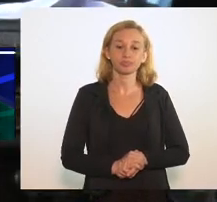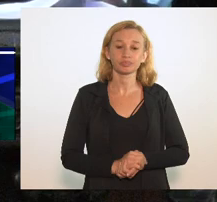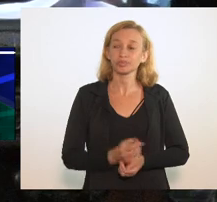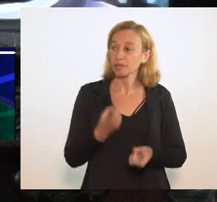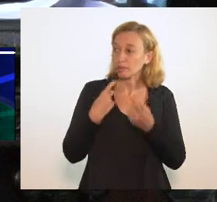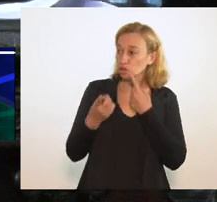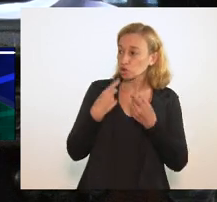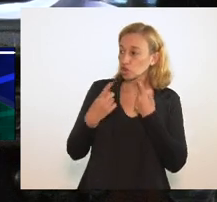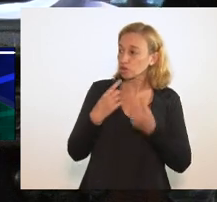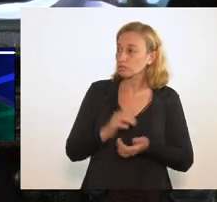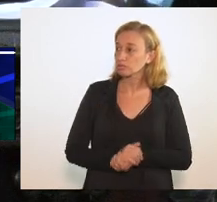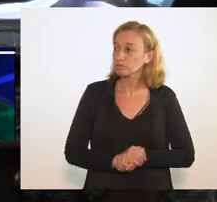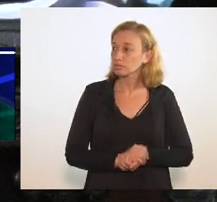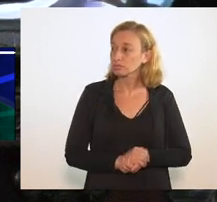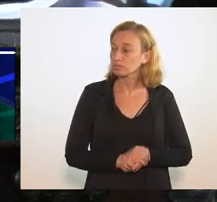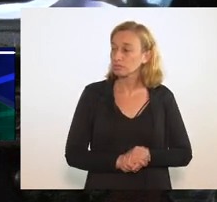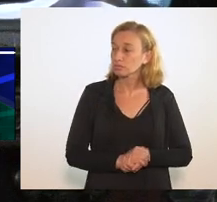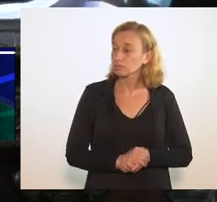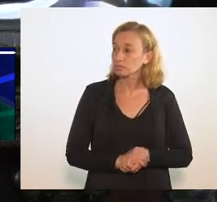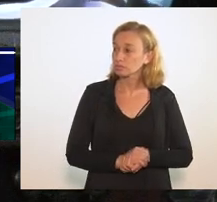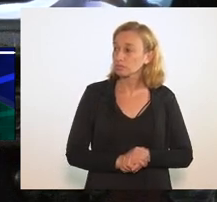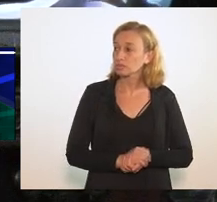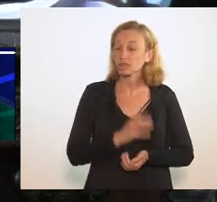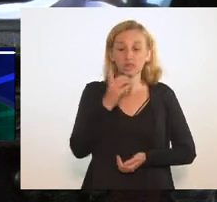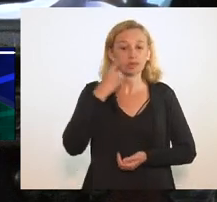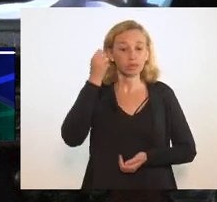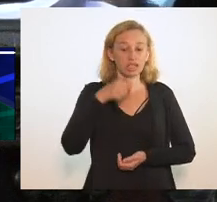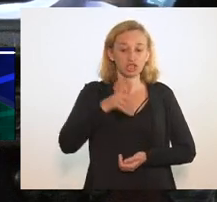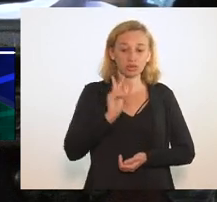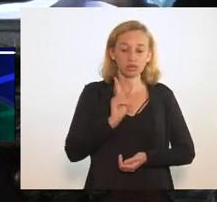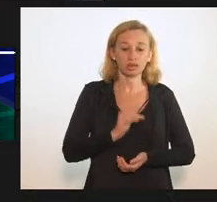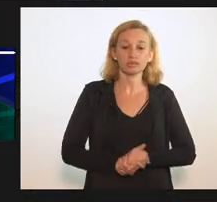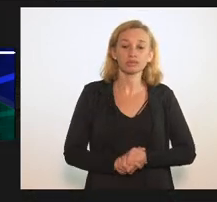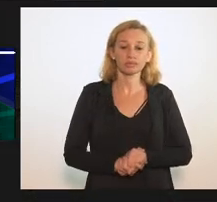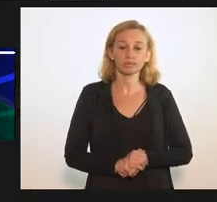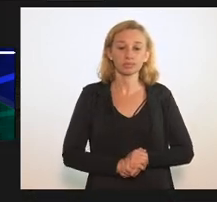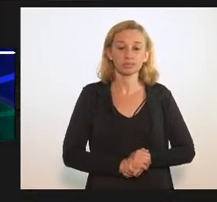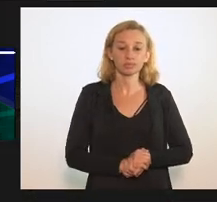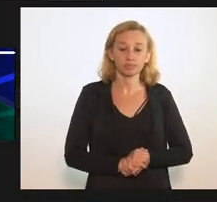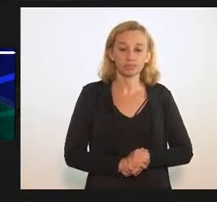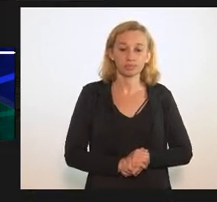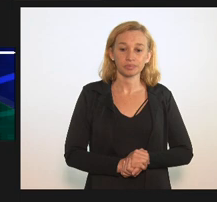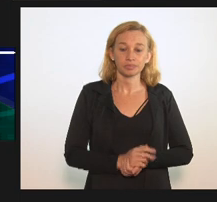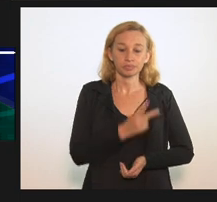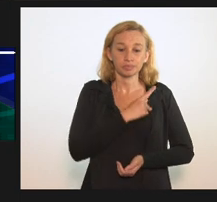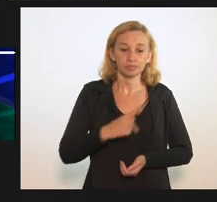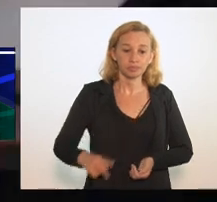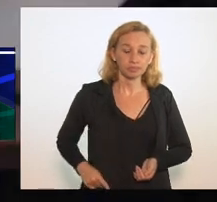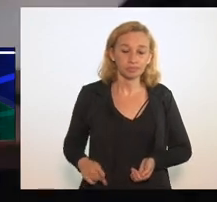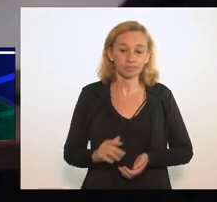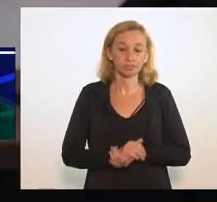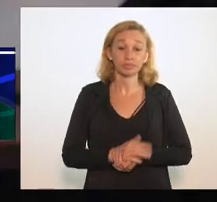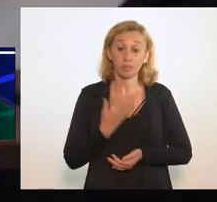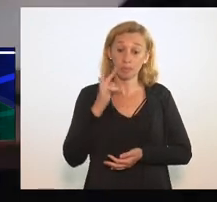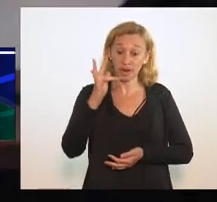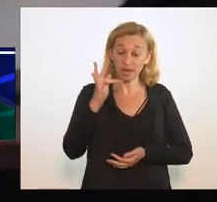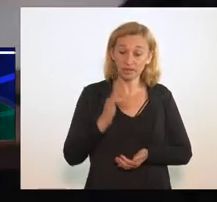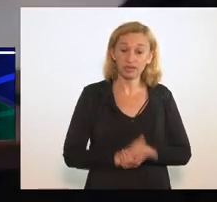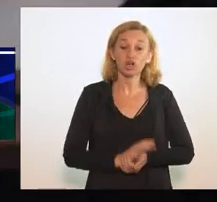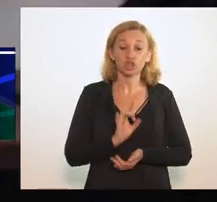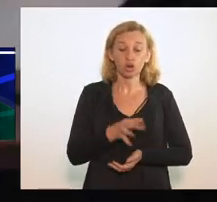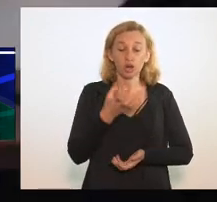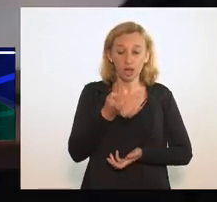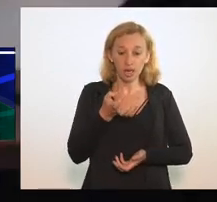discutir. Vai discutir, deputado Alexandre Knoploch. Presidente, vou ser bem breve. Eu só